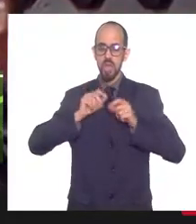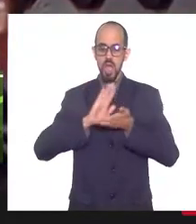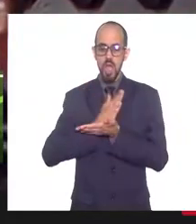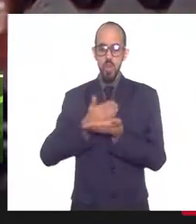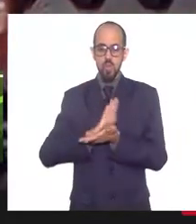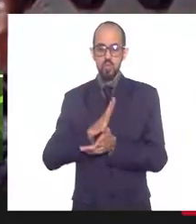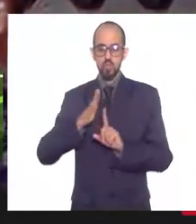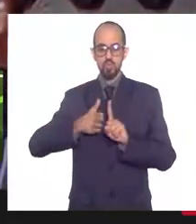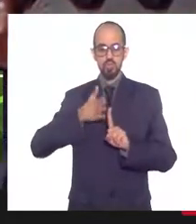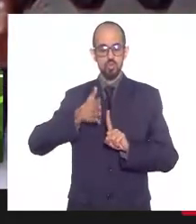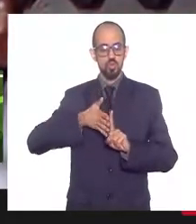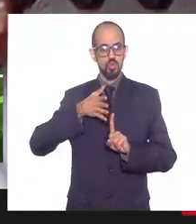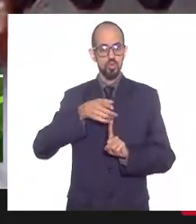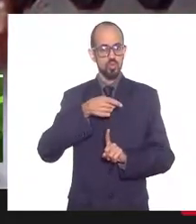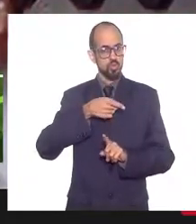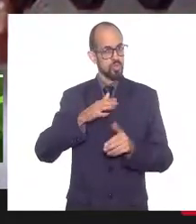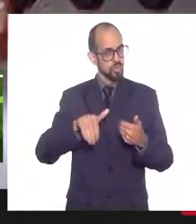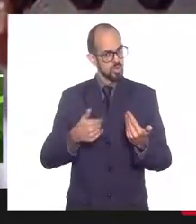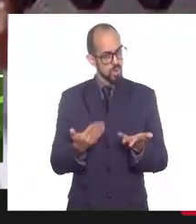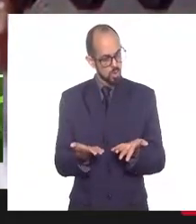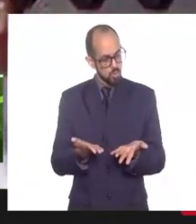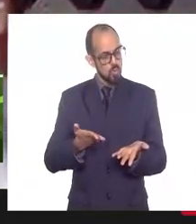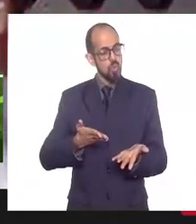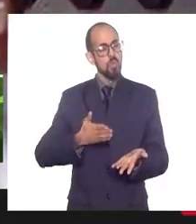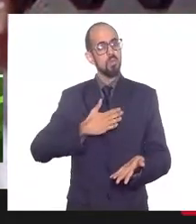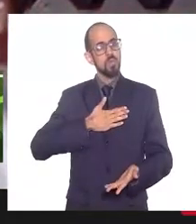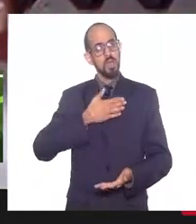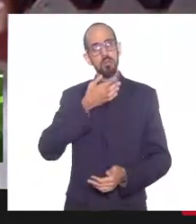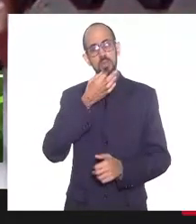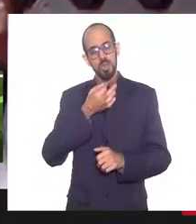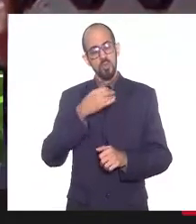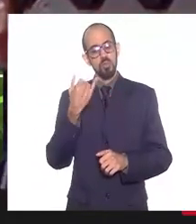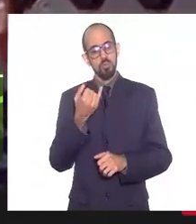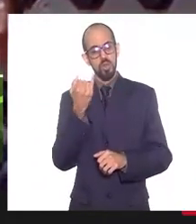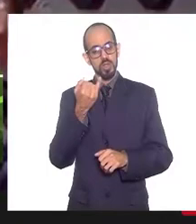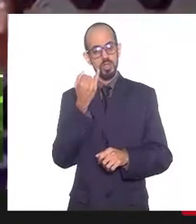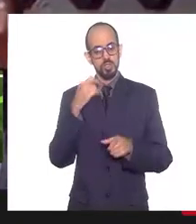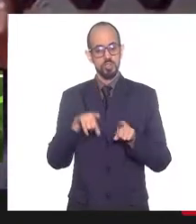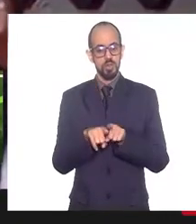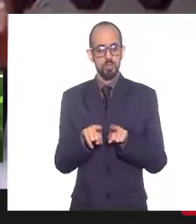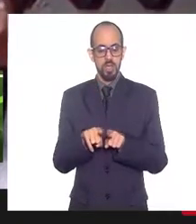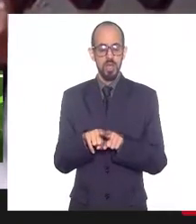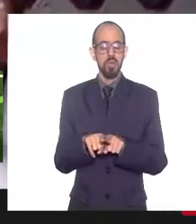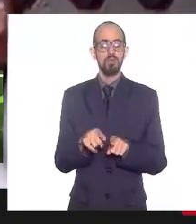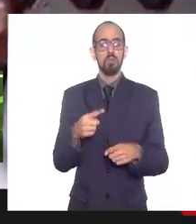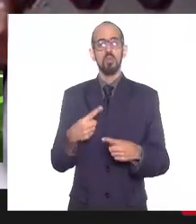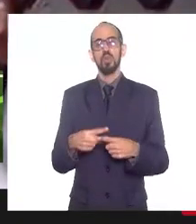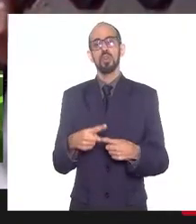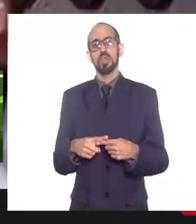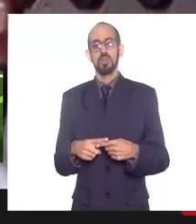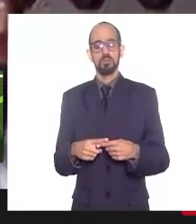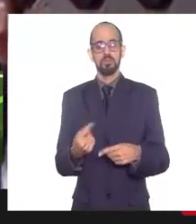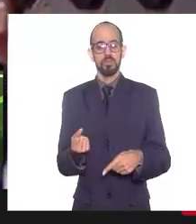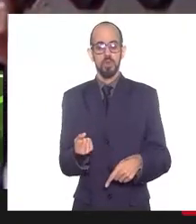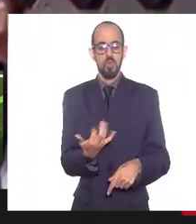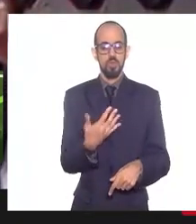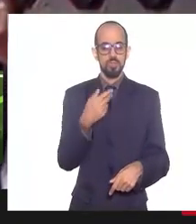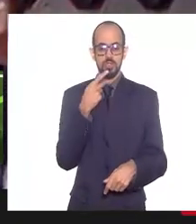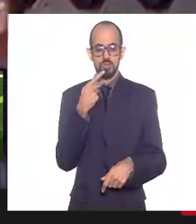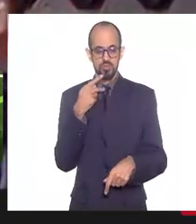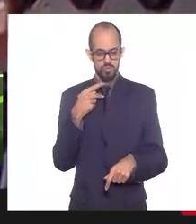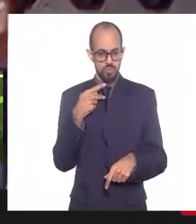discursos. Então, acho importante, até porque, falando de modo